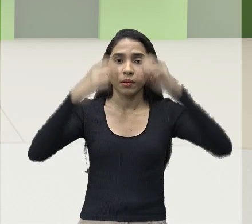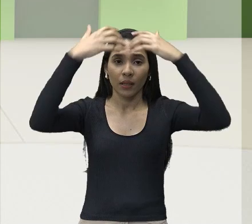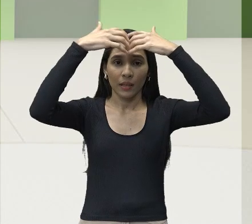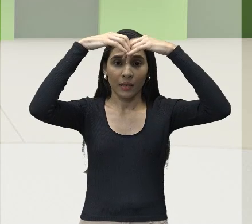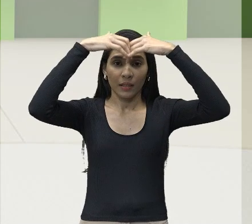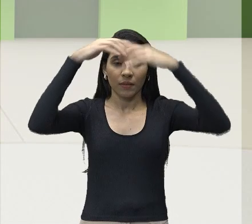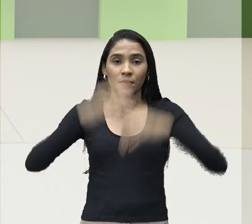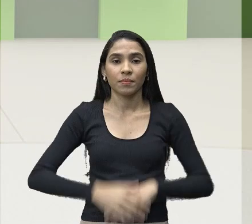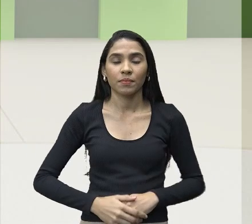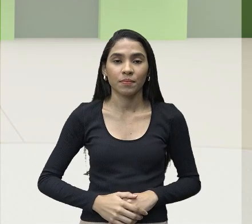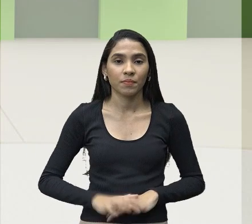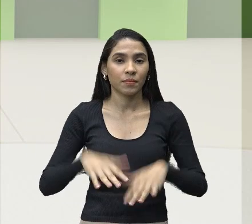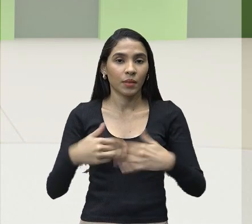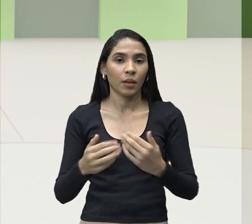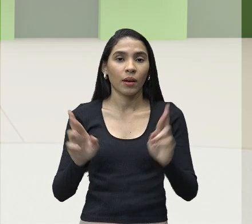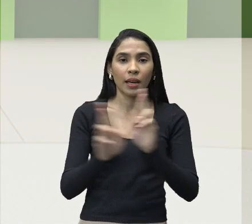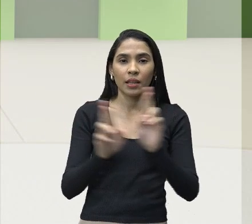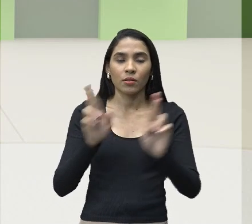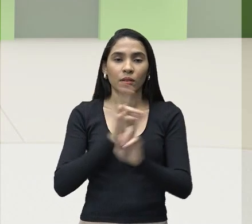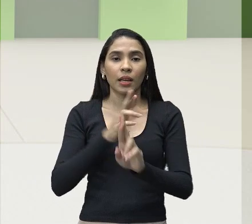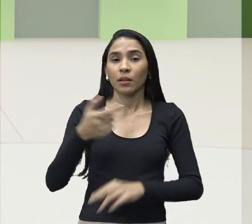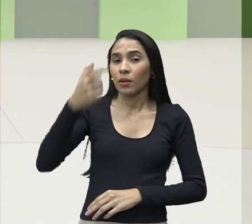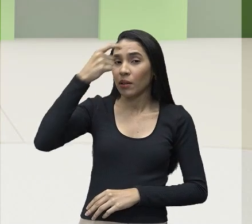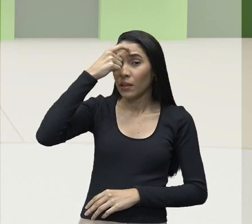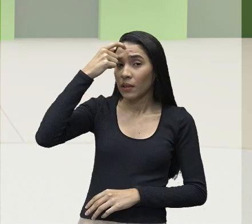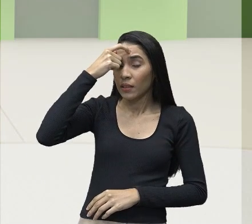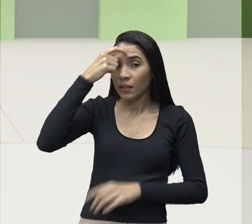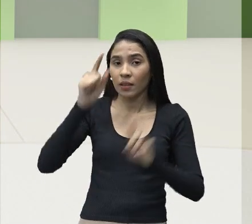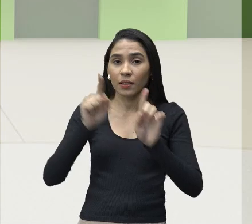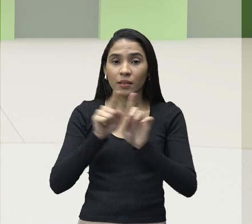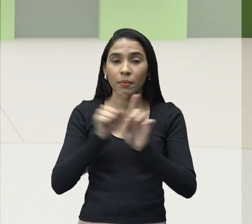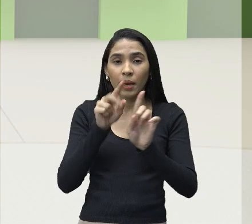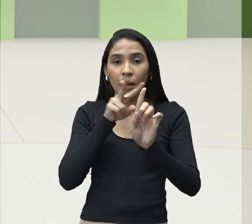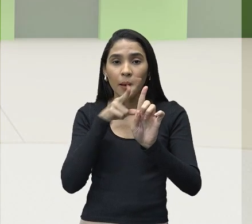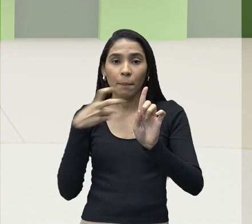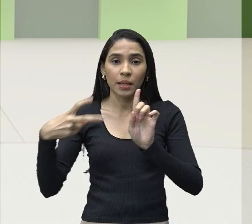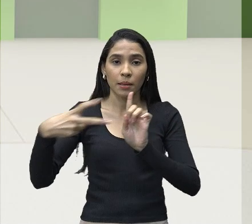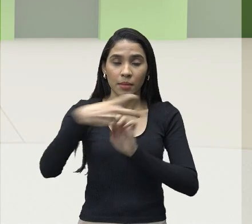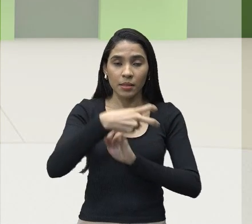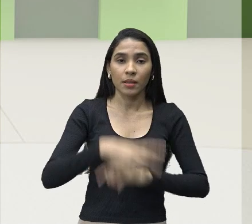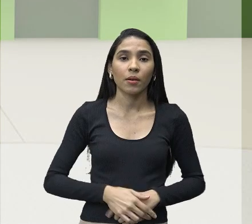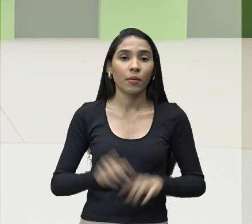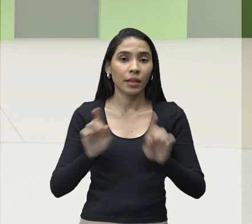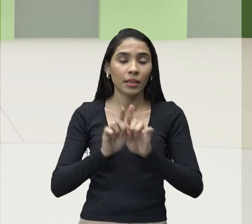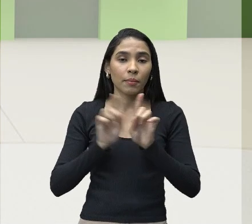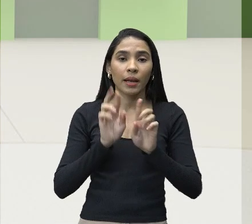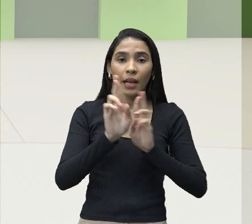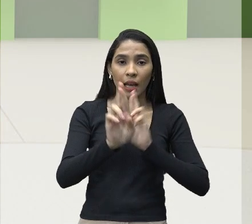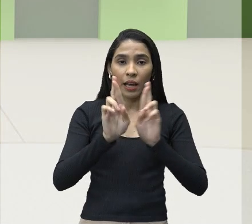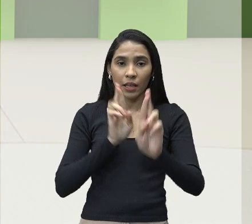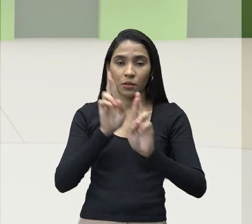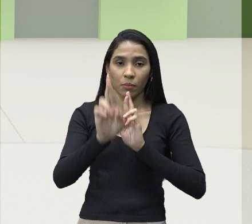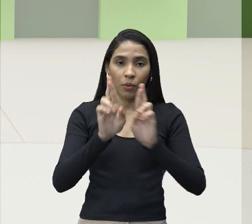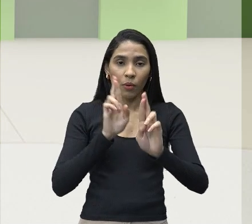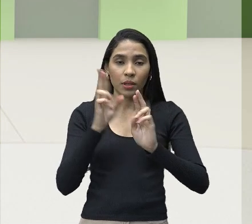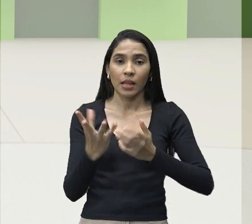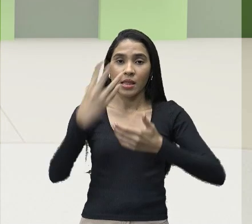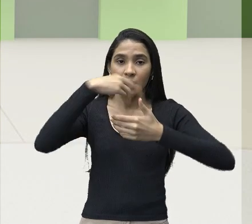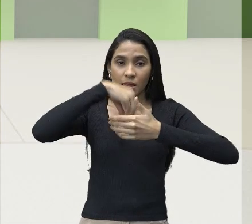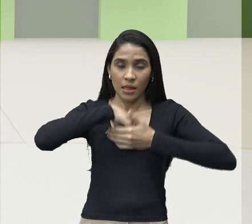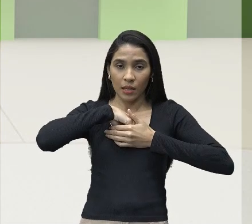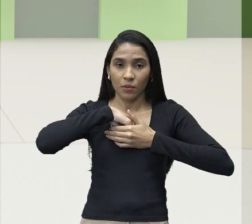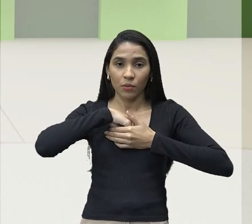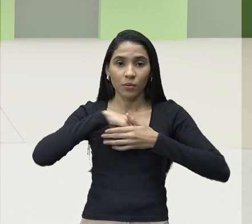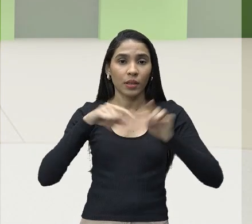está relacionado com a compreensão, a percepção e resposta aos estímulos internos e